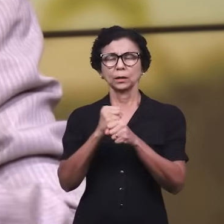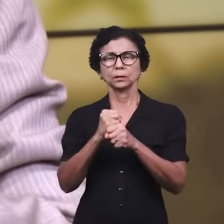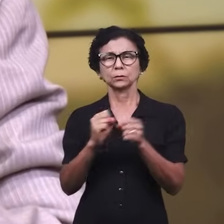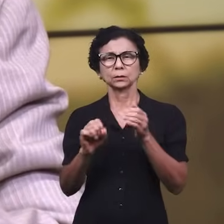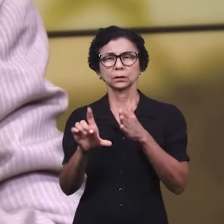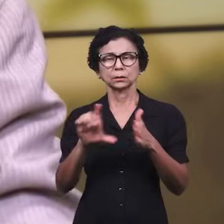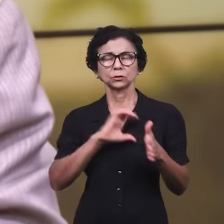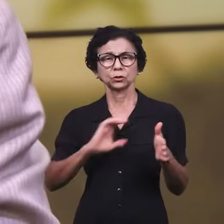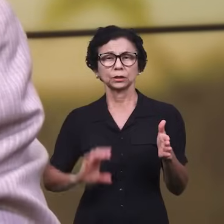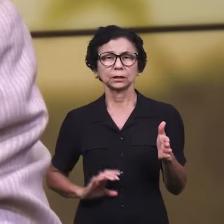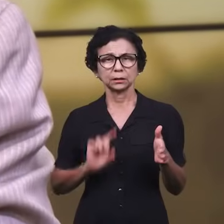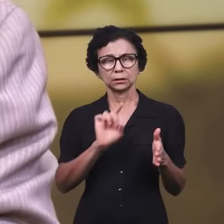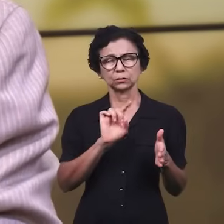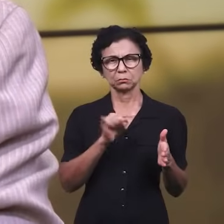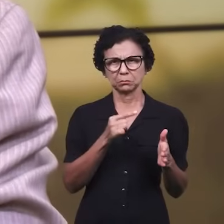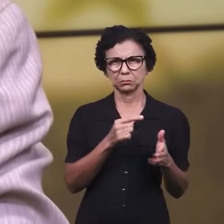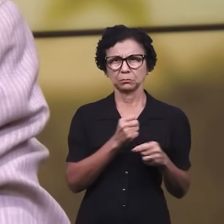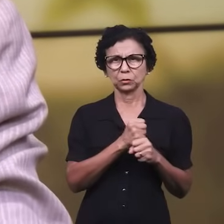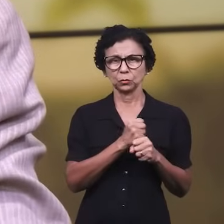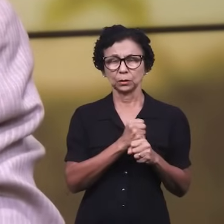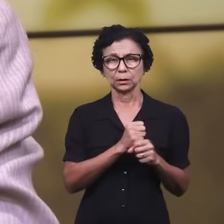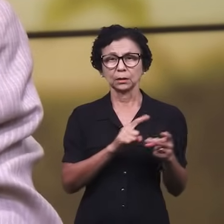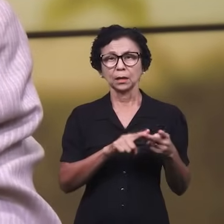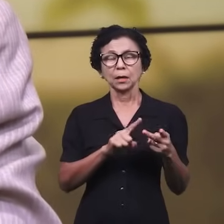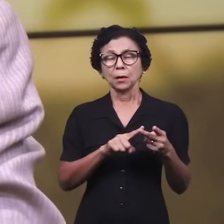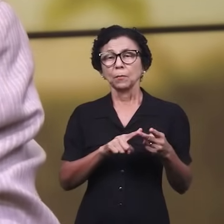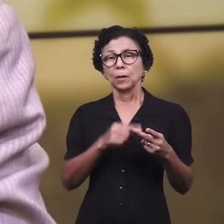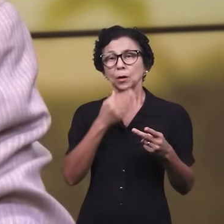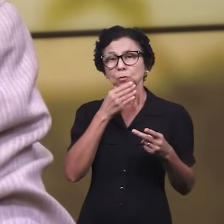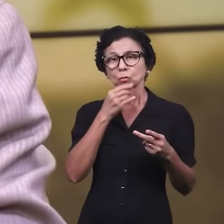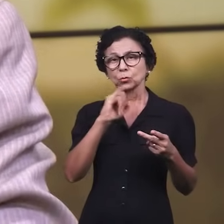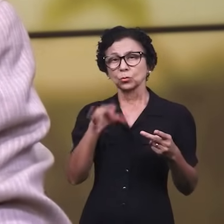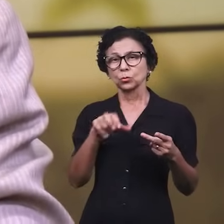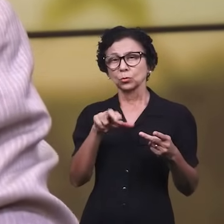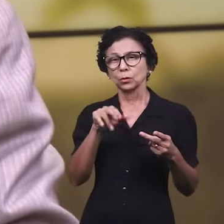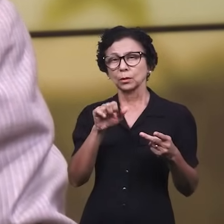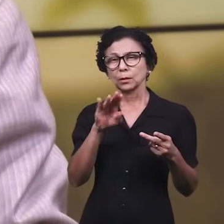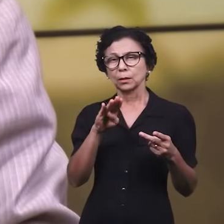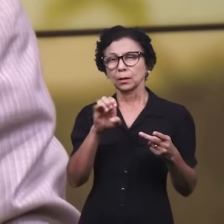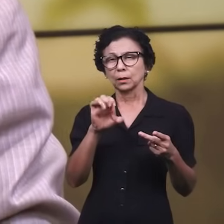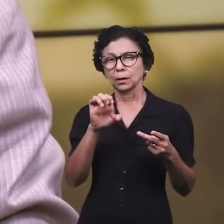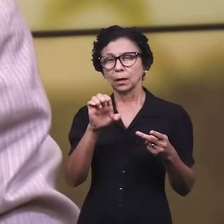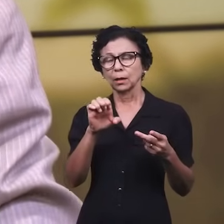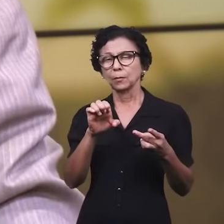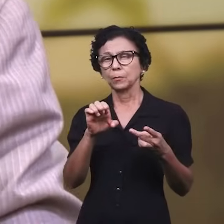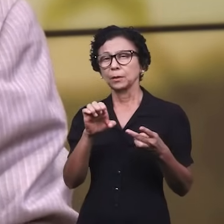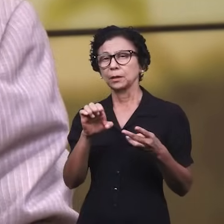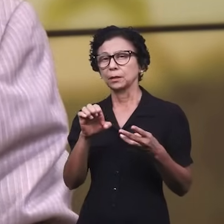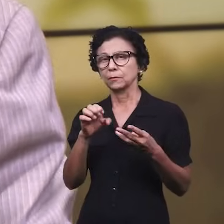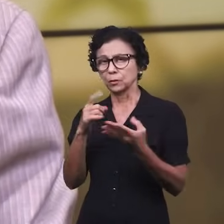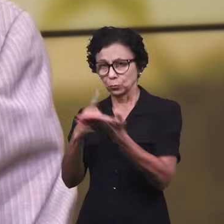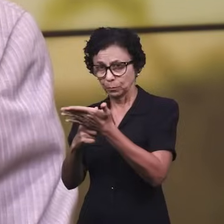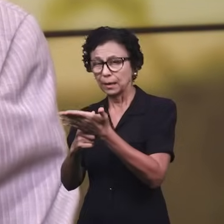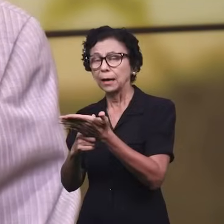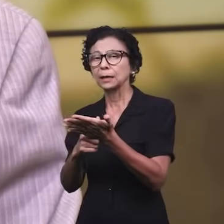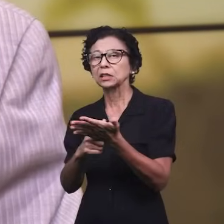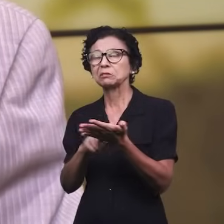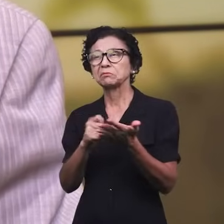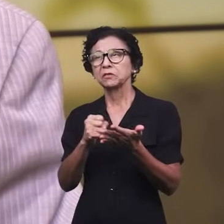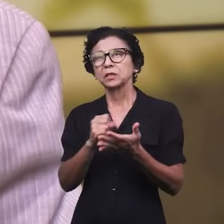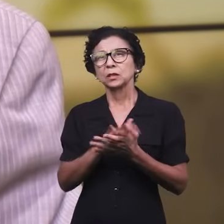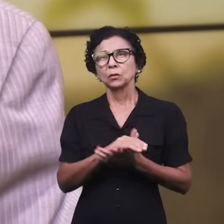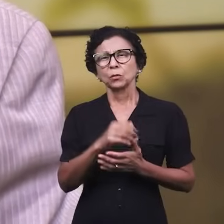pacto ali Ele viveu aproximadamente números redondos assim 840 antes de Cristo e a queda de